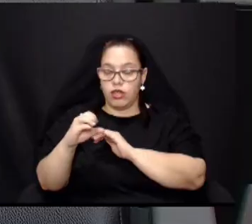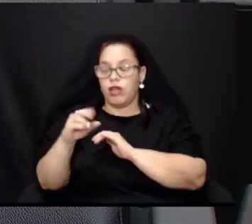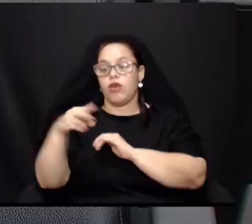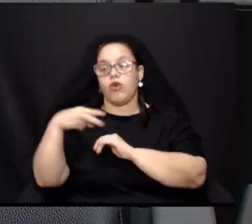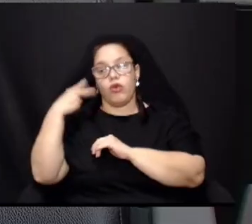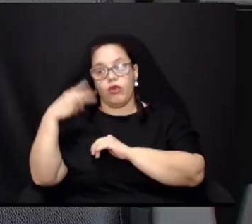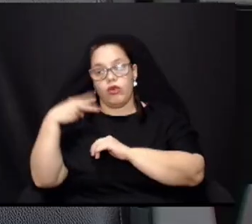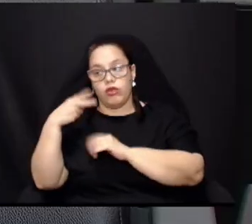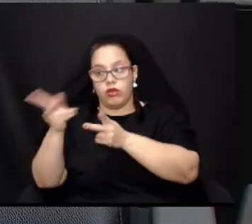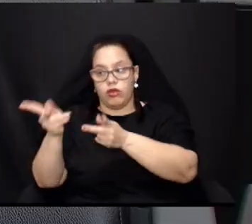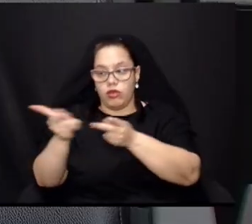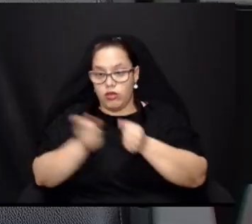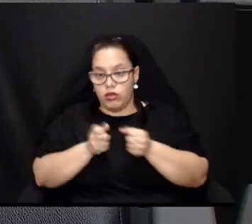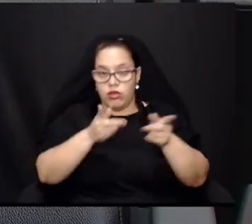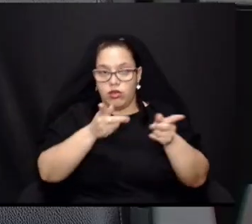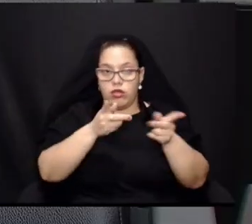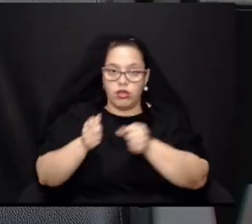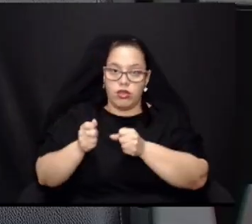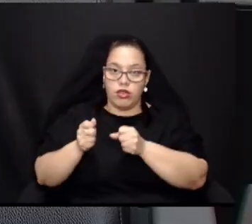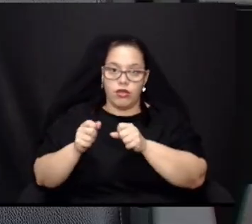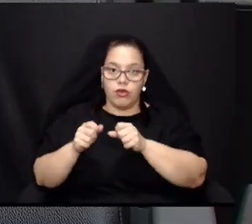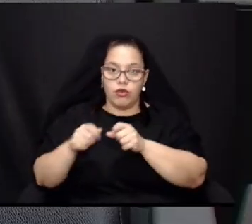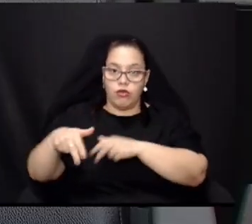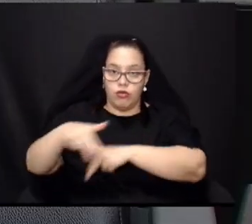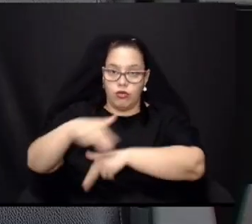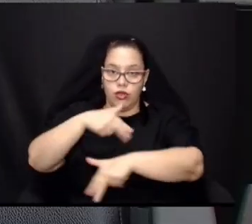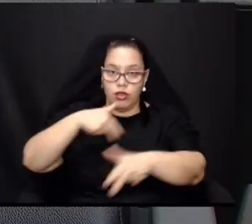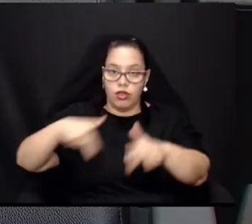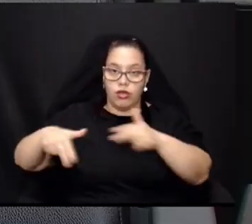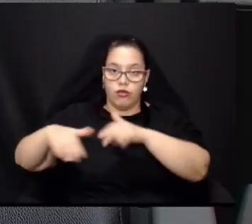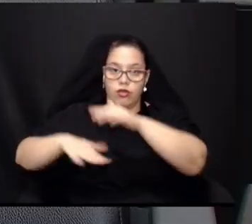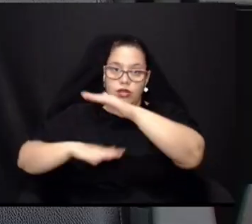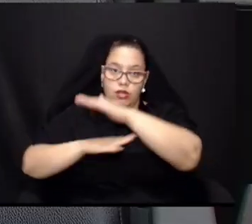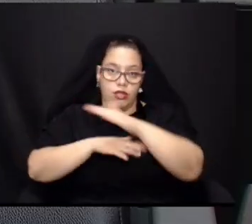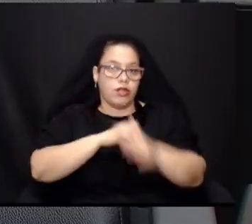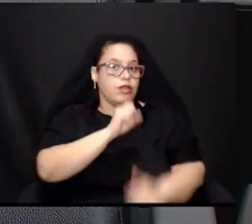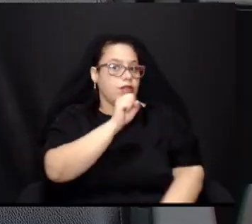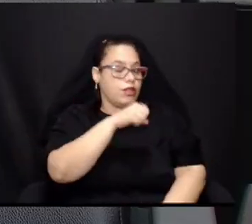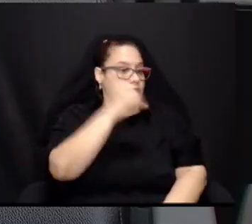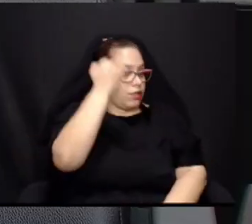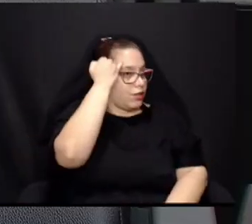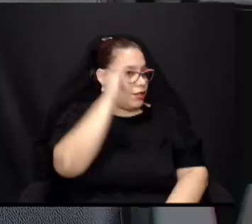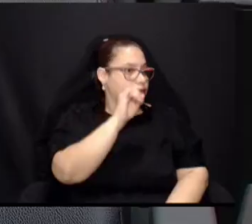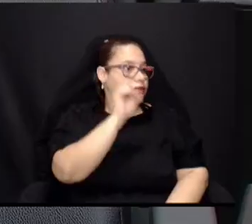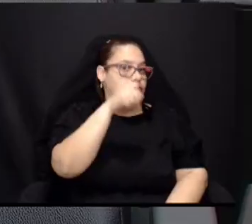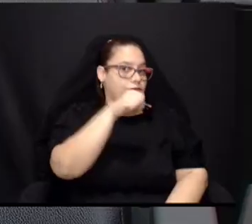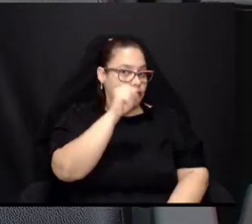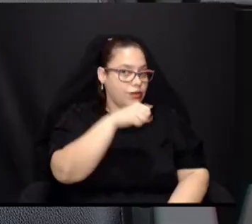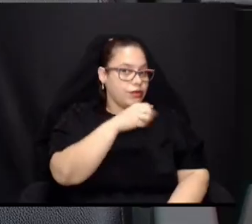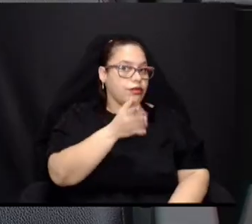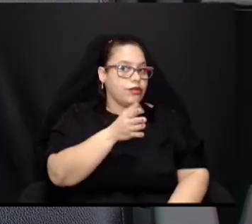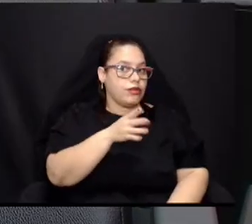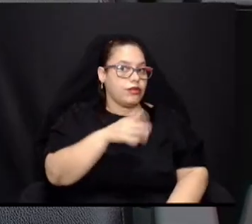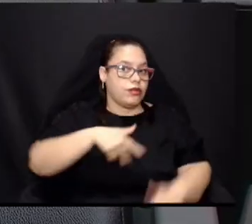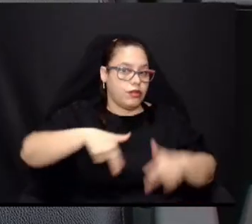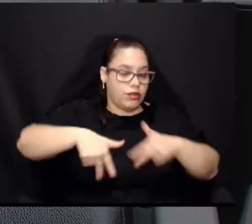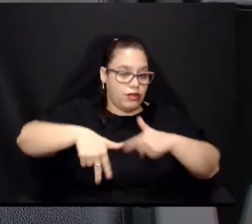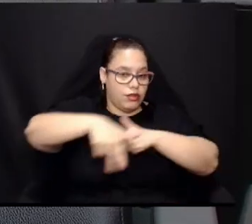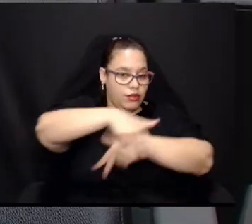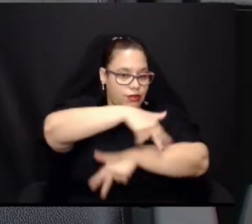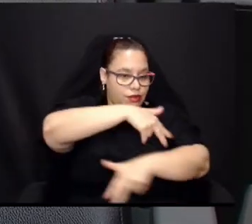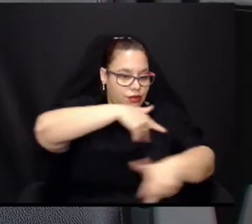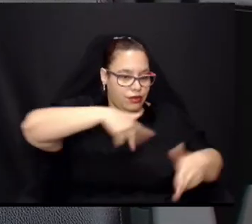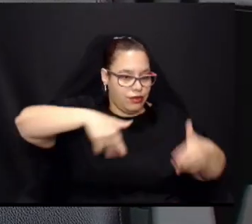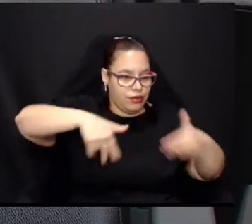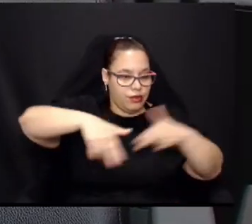também um tour, né? pela casa, né? A ideia é bem essa, que eles transitem, né, aqui pela casa.